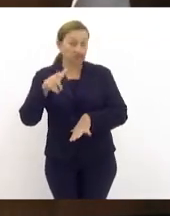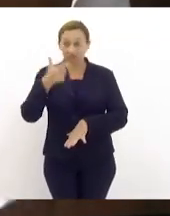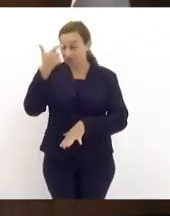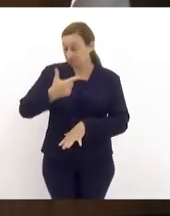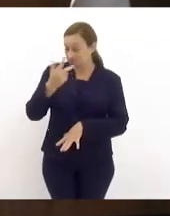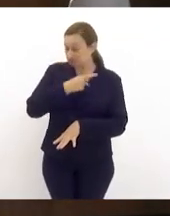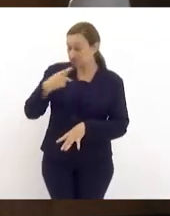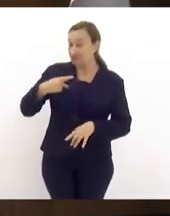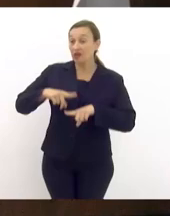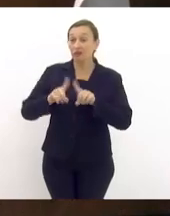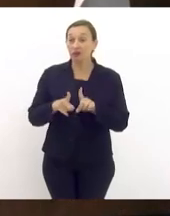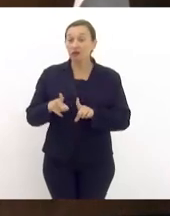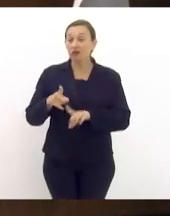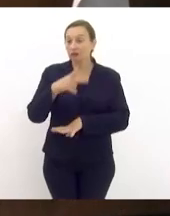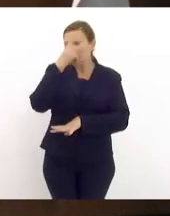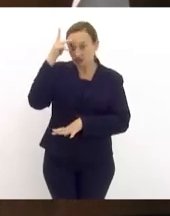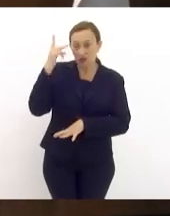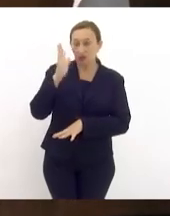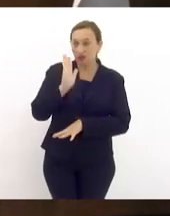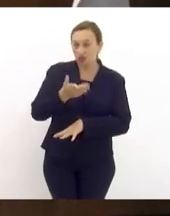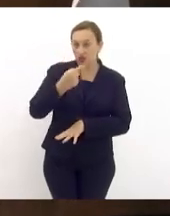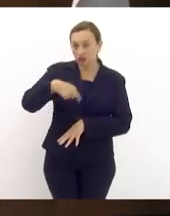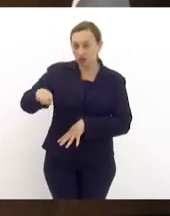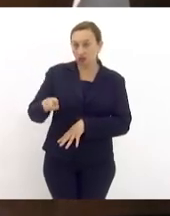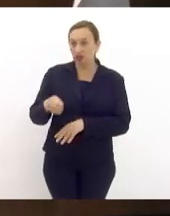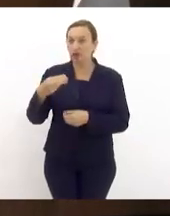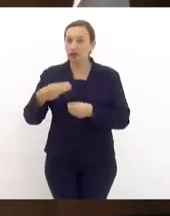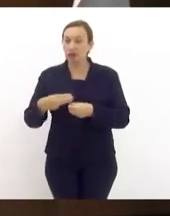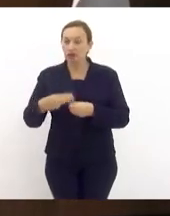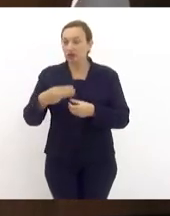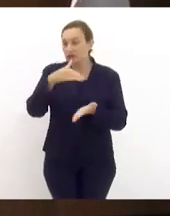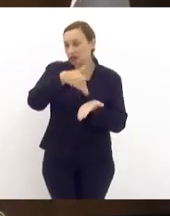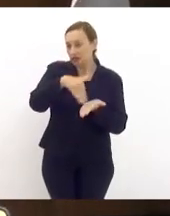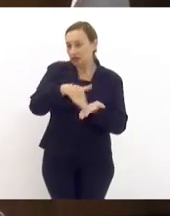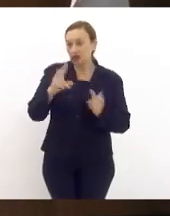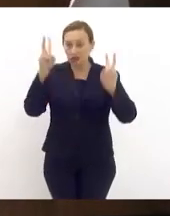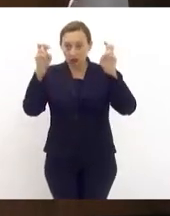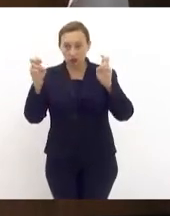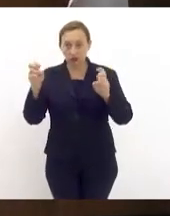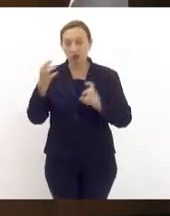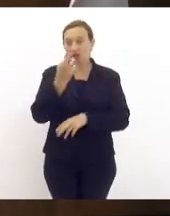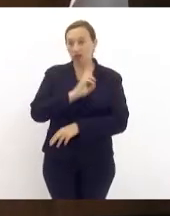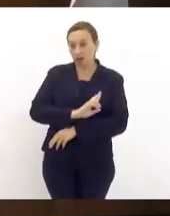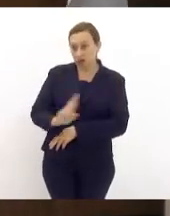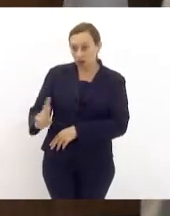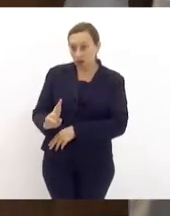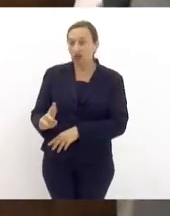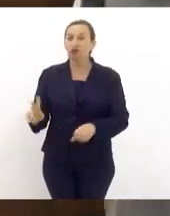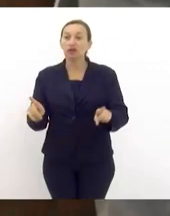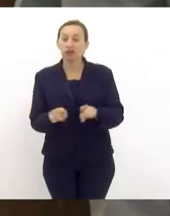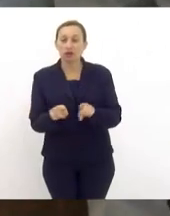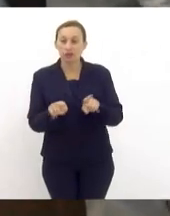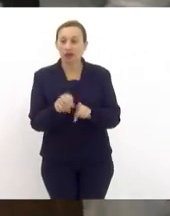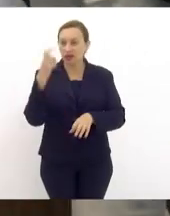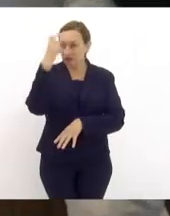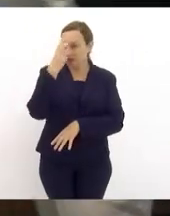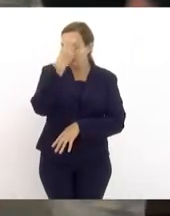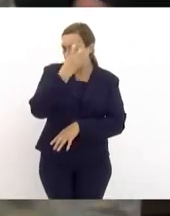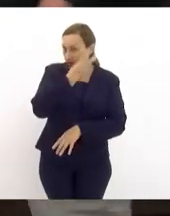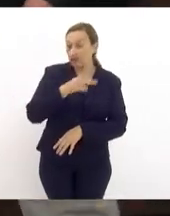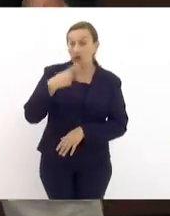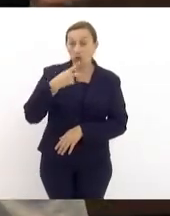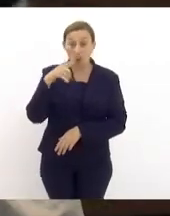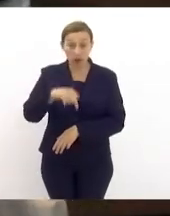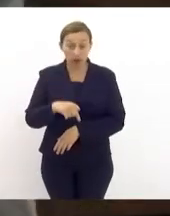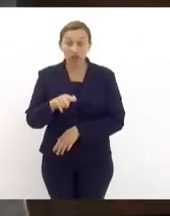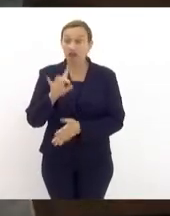uma pessoa que já fui lá no meu município secretário de assuntos religiosos, e como bem a Verônica citou aqui,